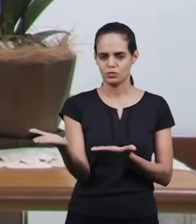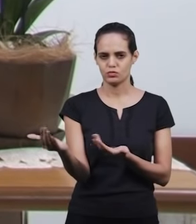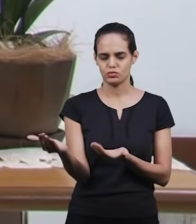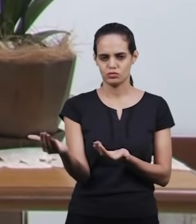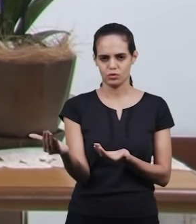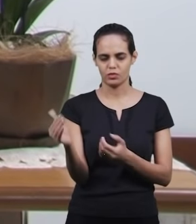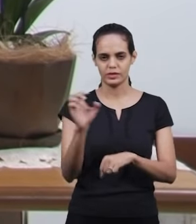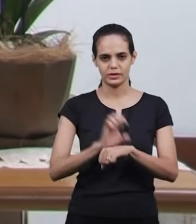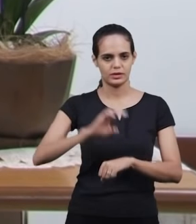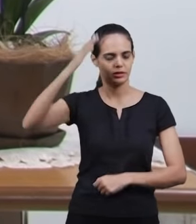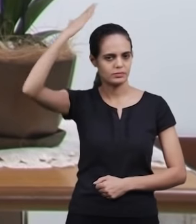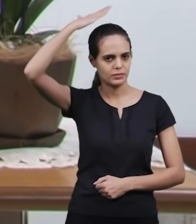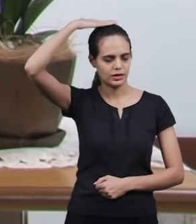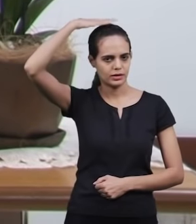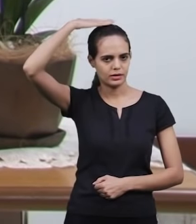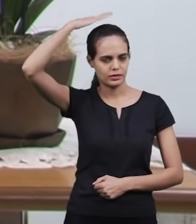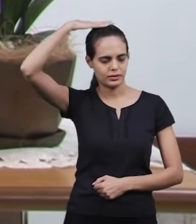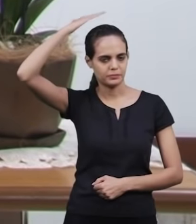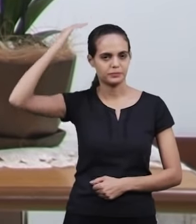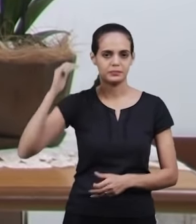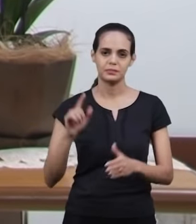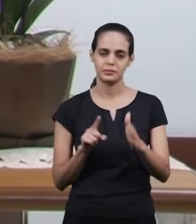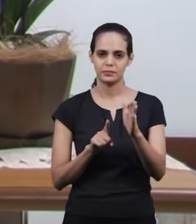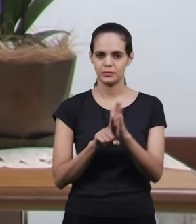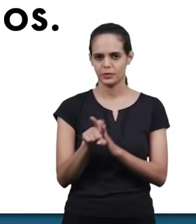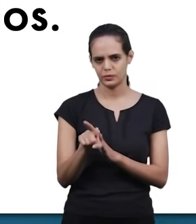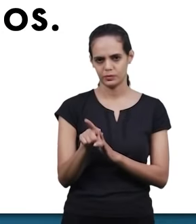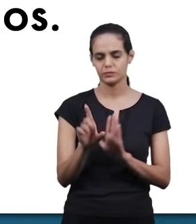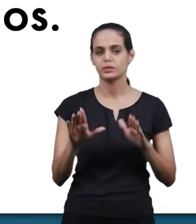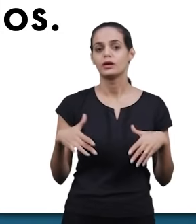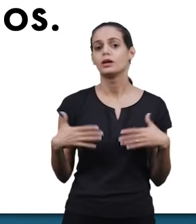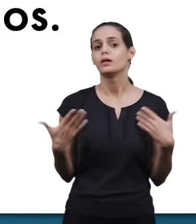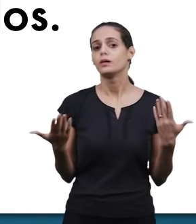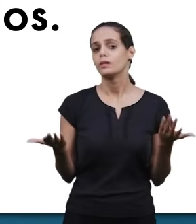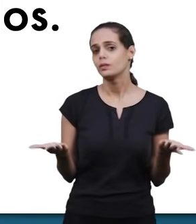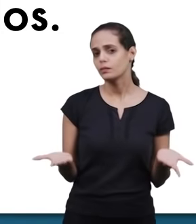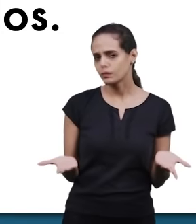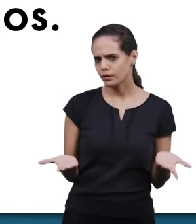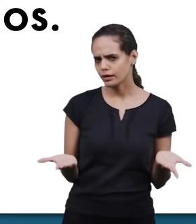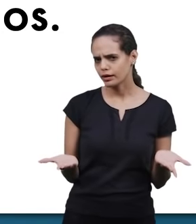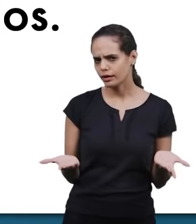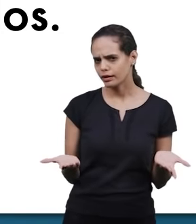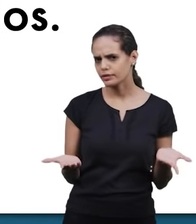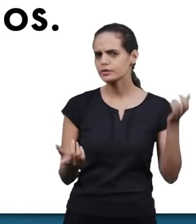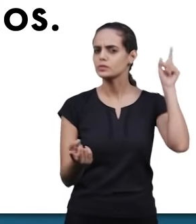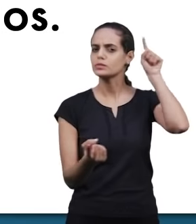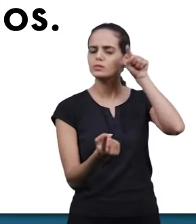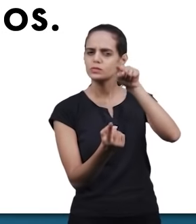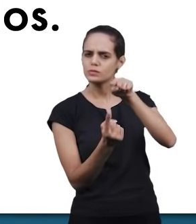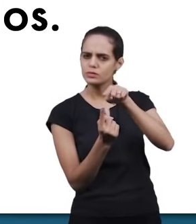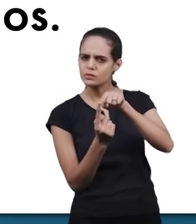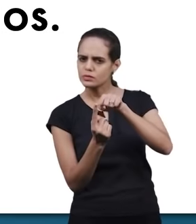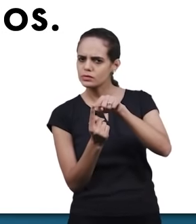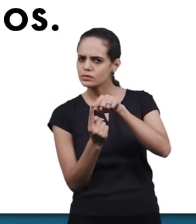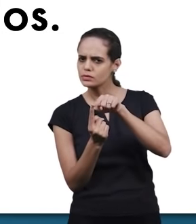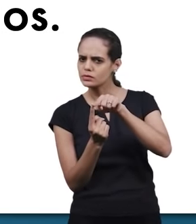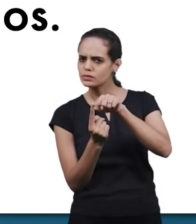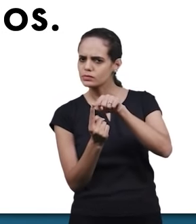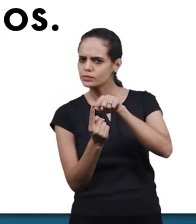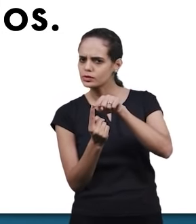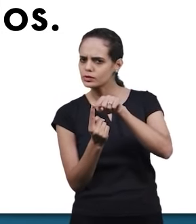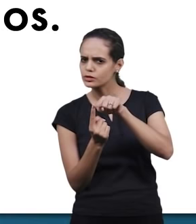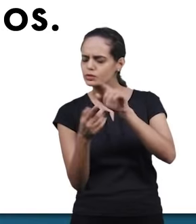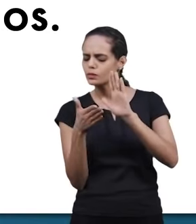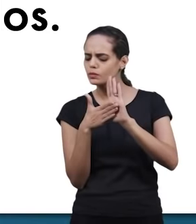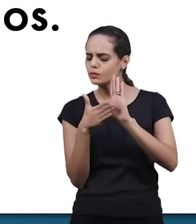Paraná, da cidade de Ibiporã. A pergunta é: quais eram as intenções do doutor da lei com